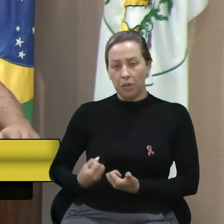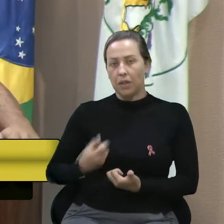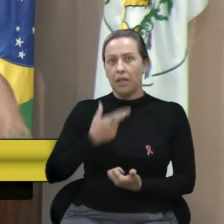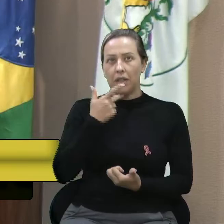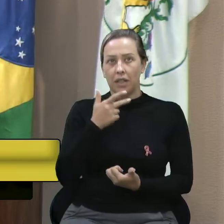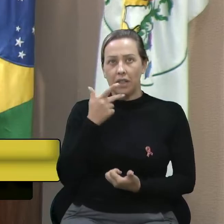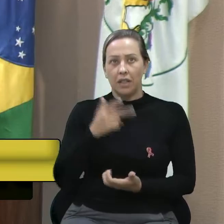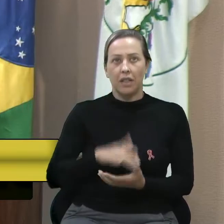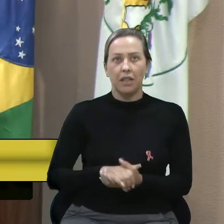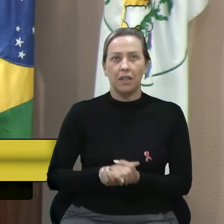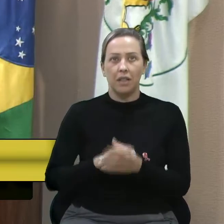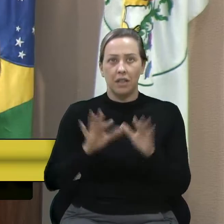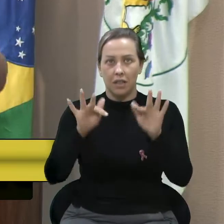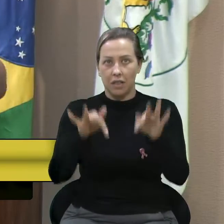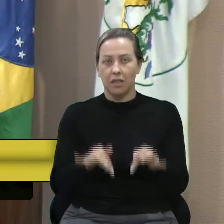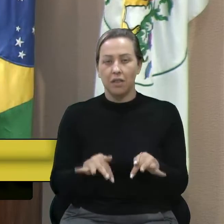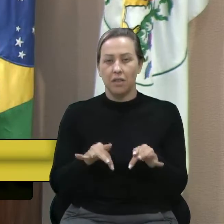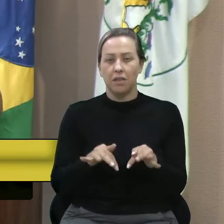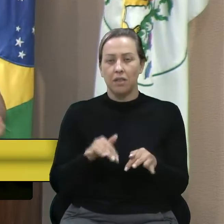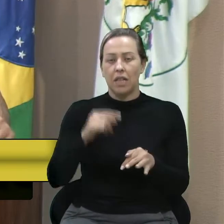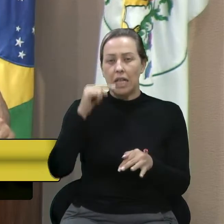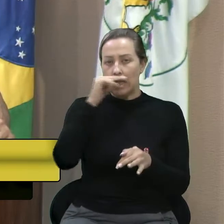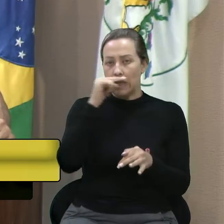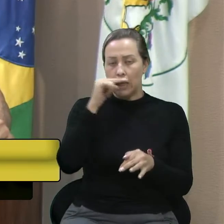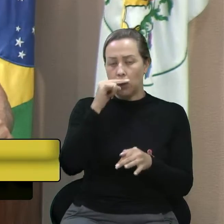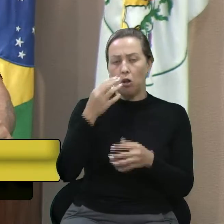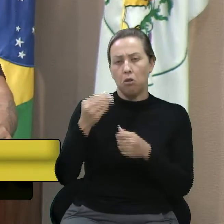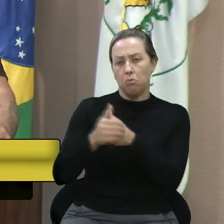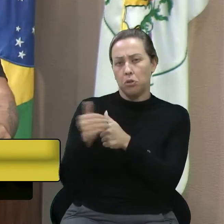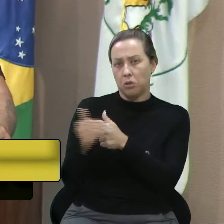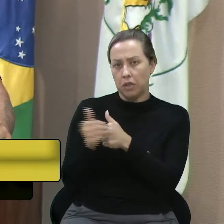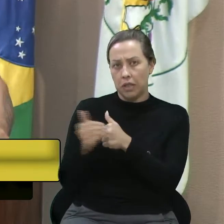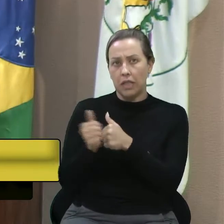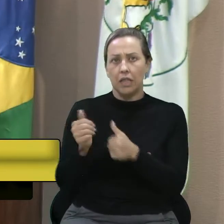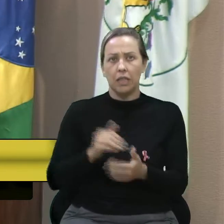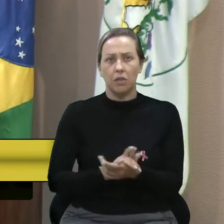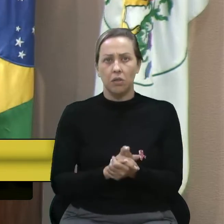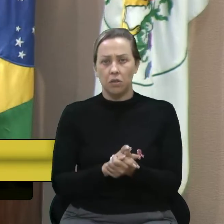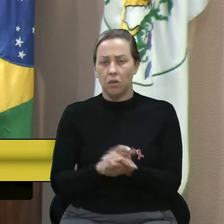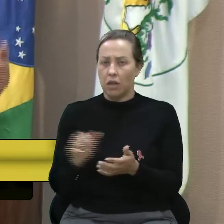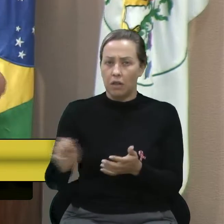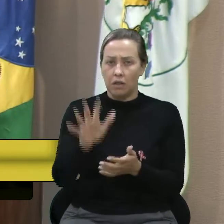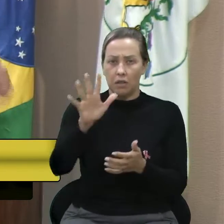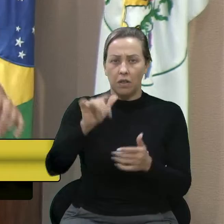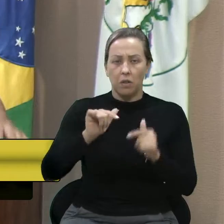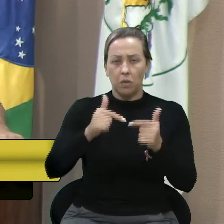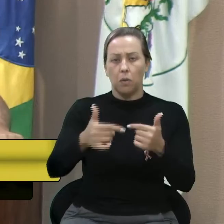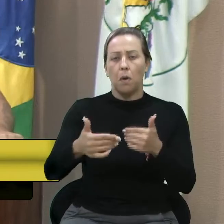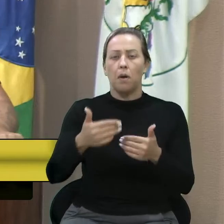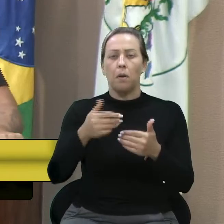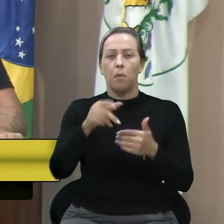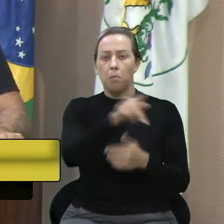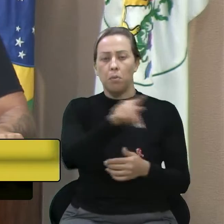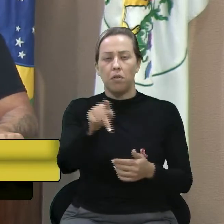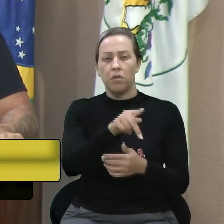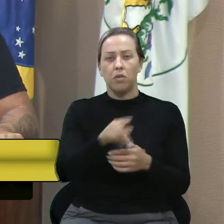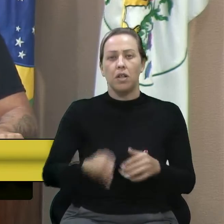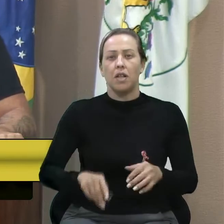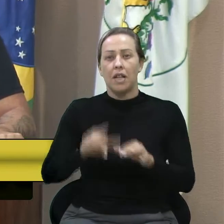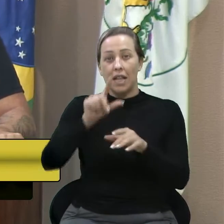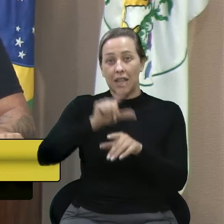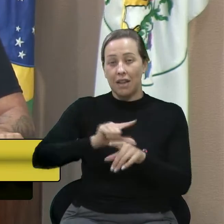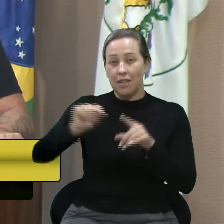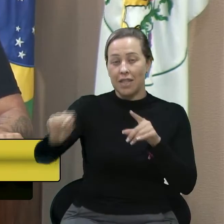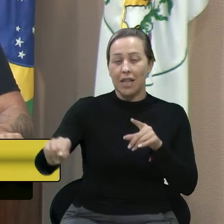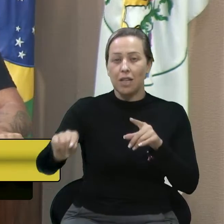conversando. E no final, o Sartori foi muito gentil, enfim, né, valorizando o fato dela, a professora. E quando nós estávamos saindo